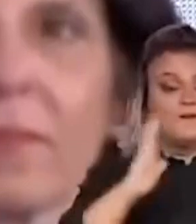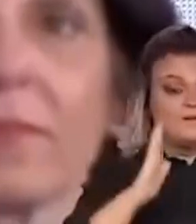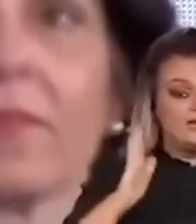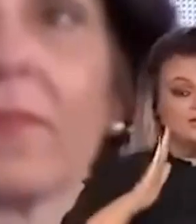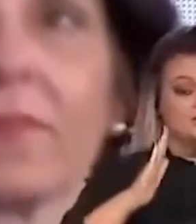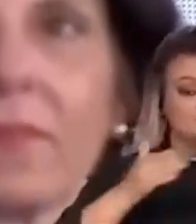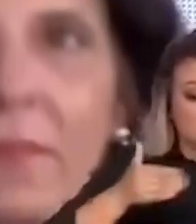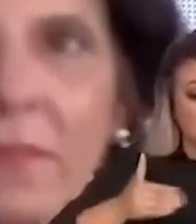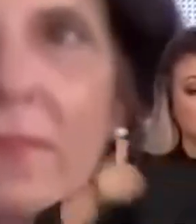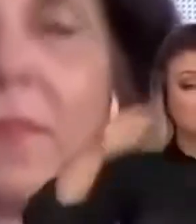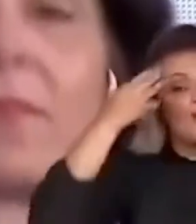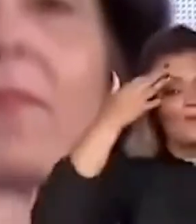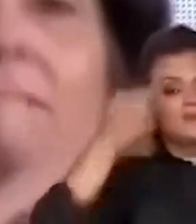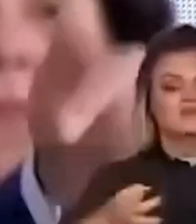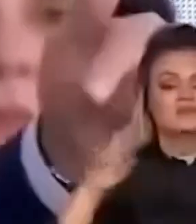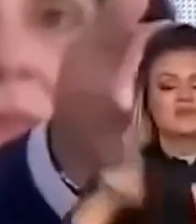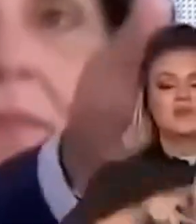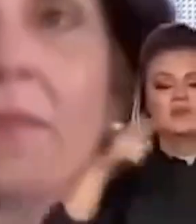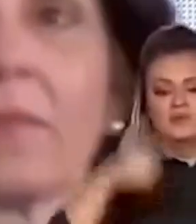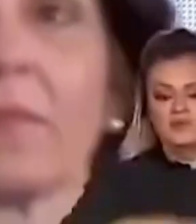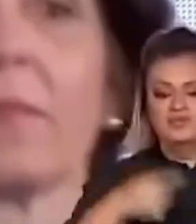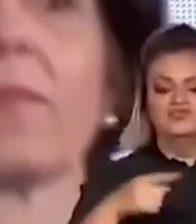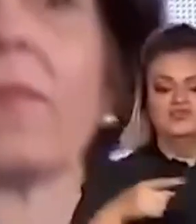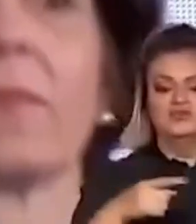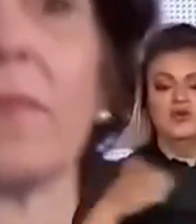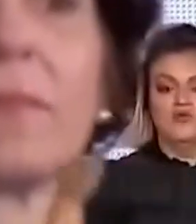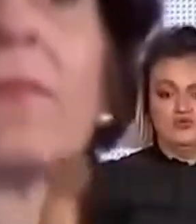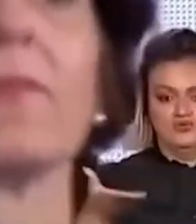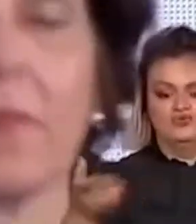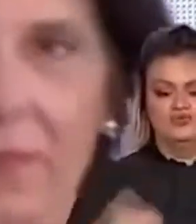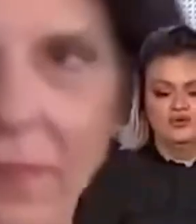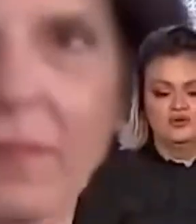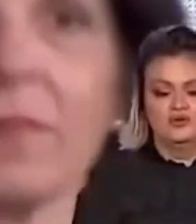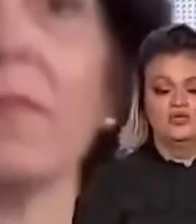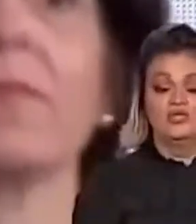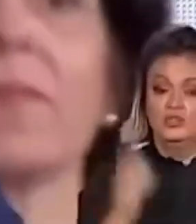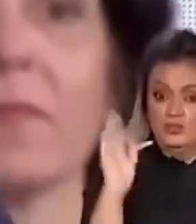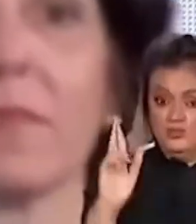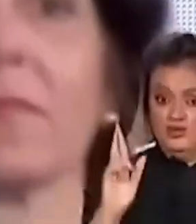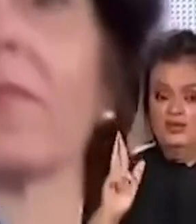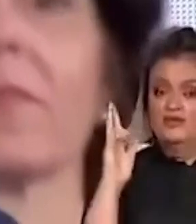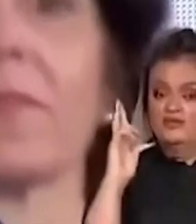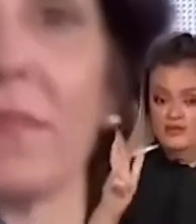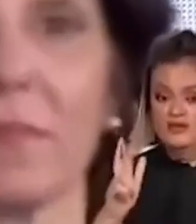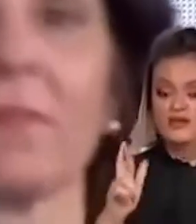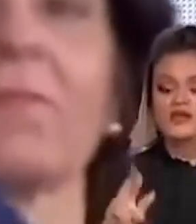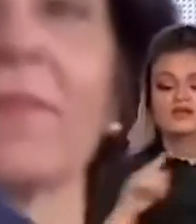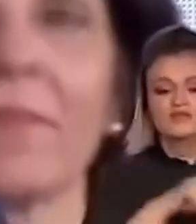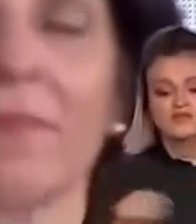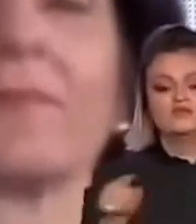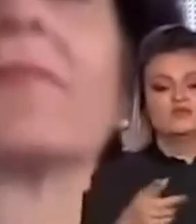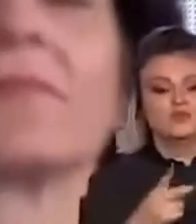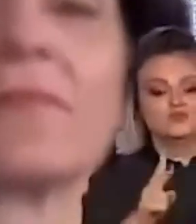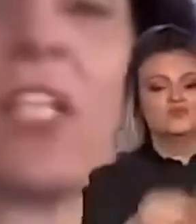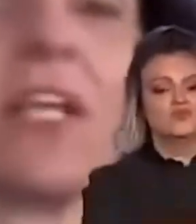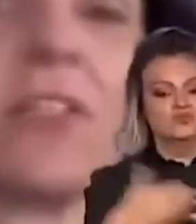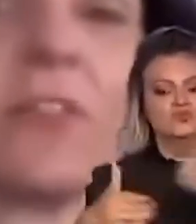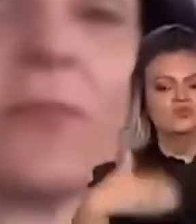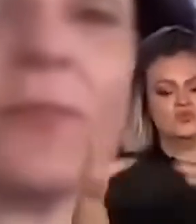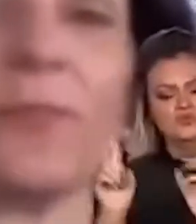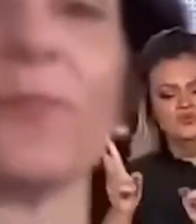da consciência política que vocês têm hoje. E eu espero que vocês continuem